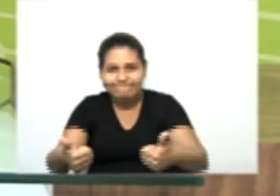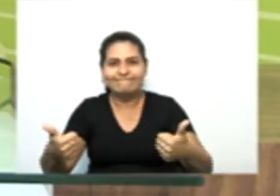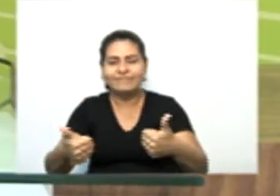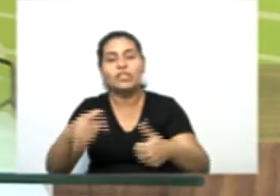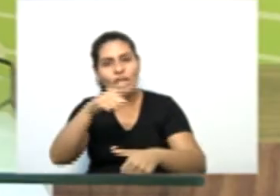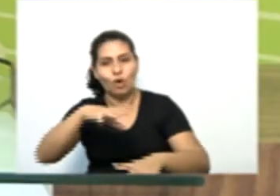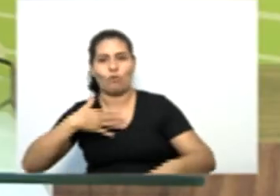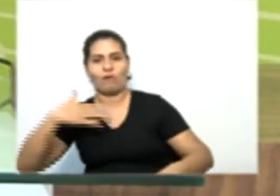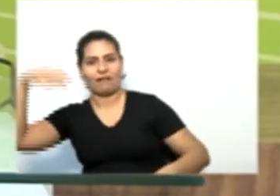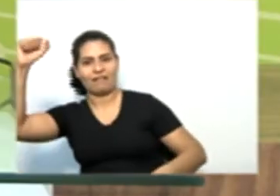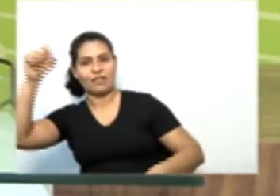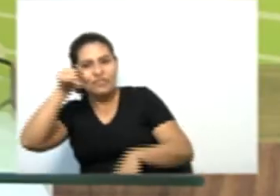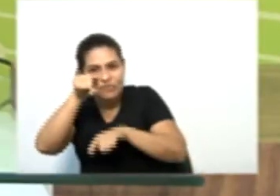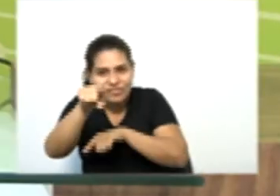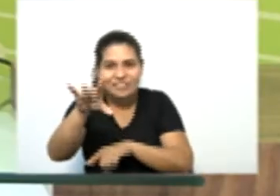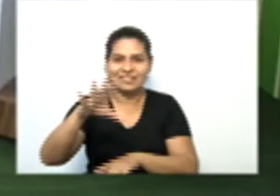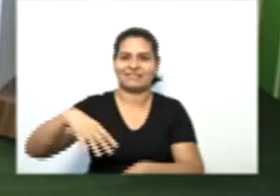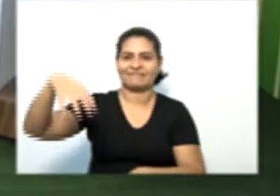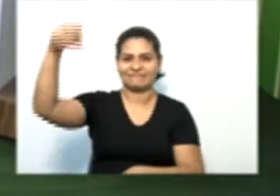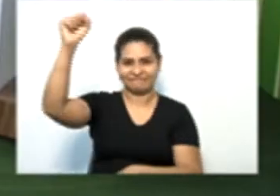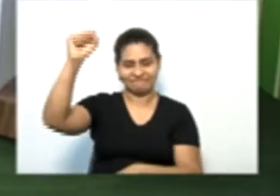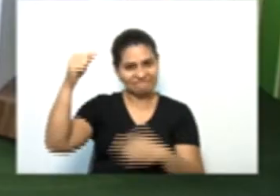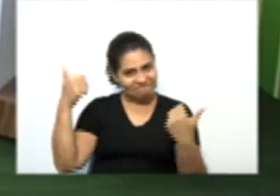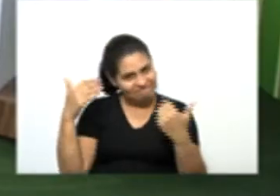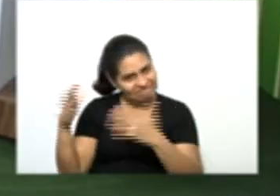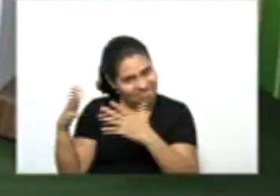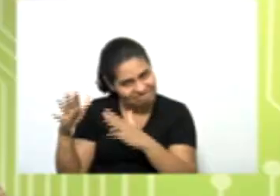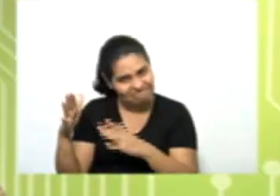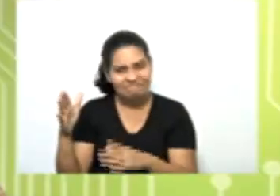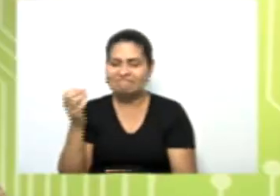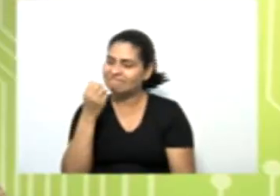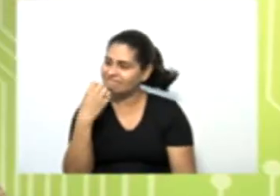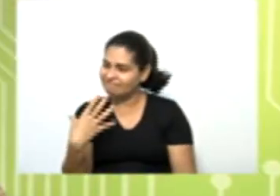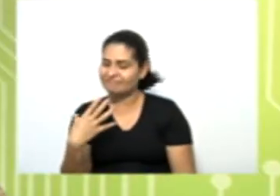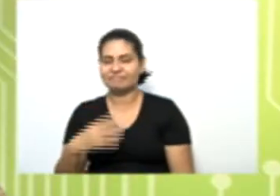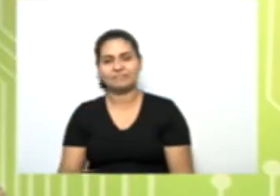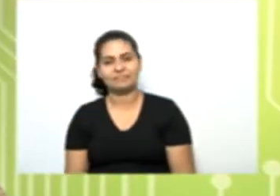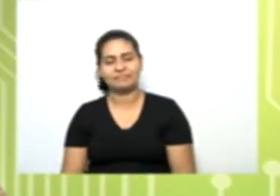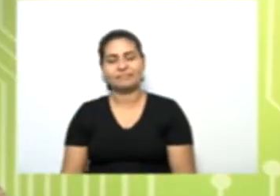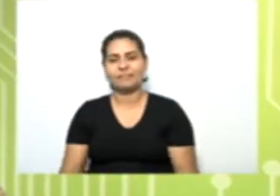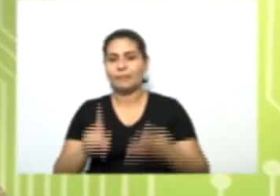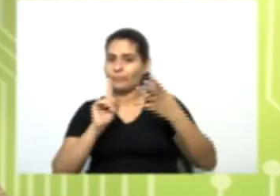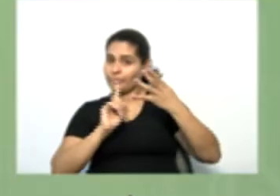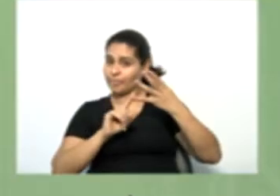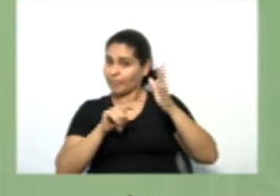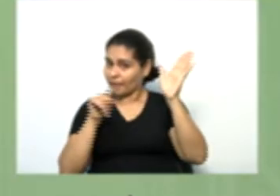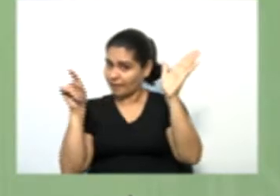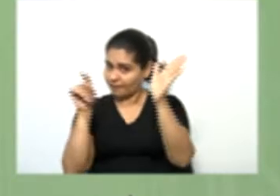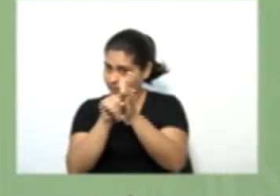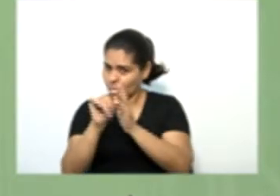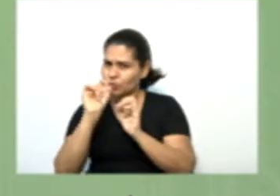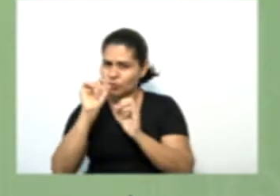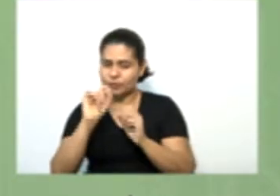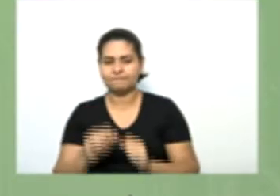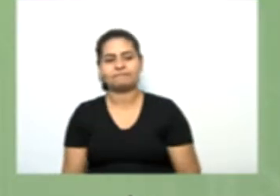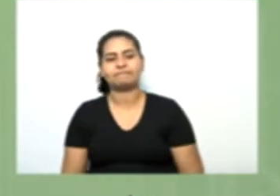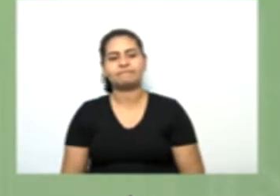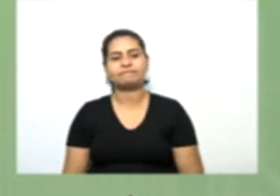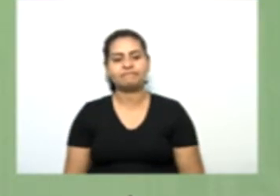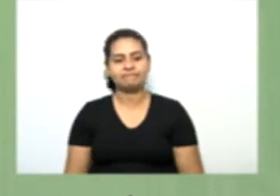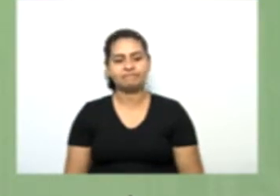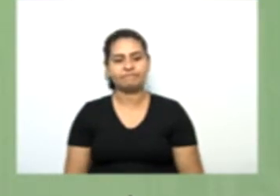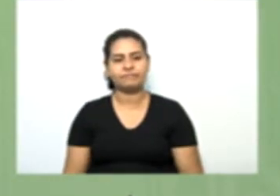ganha e eu ganho. Legal, parabéns. Olha só. A quarta questão diz o seguinte: as relações